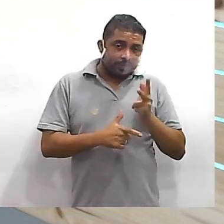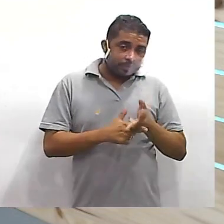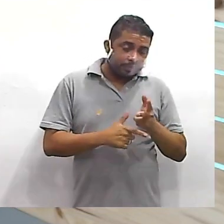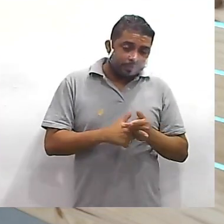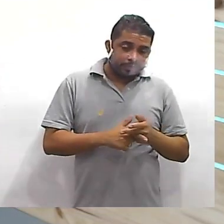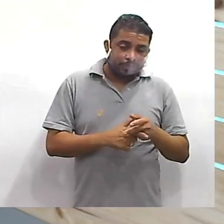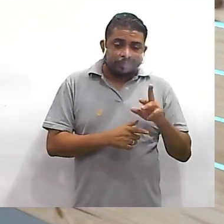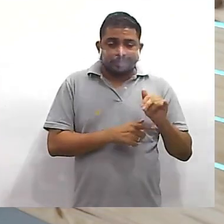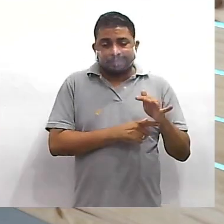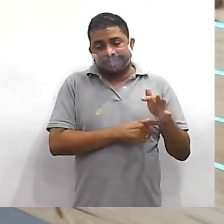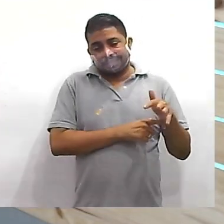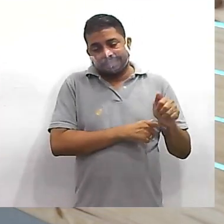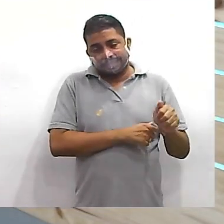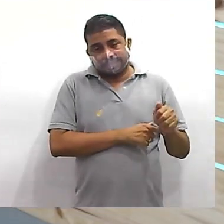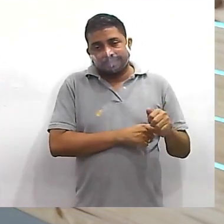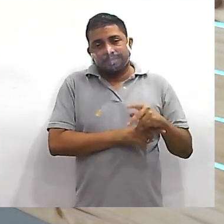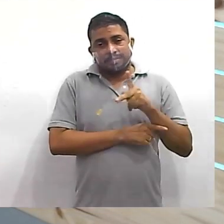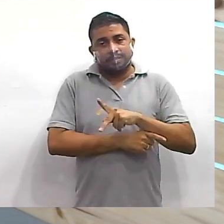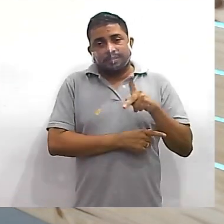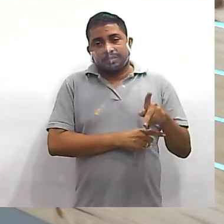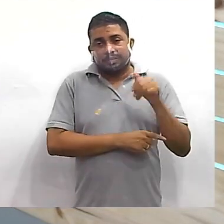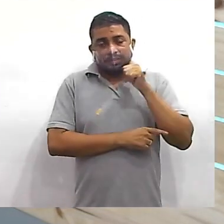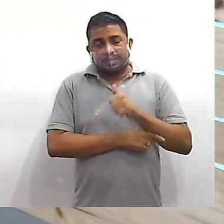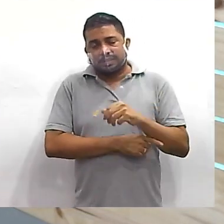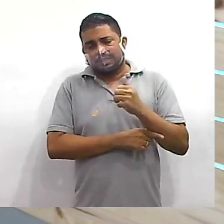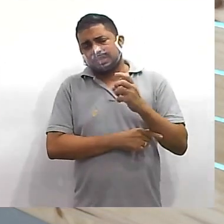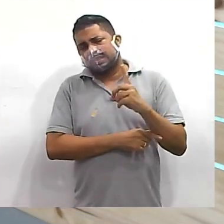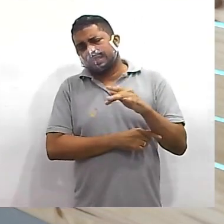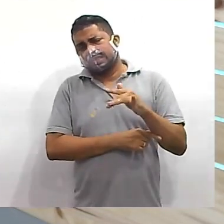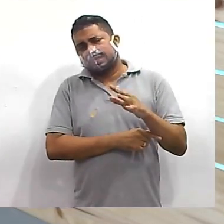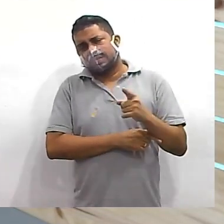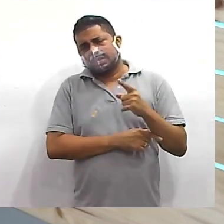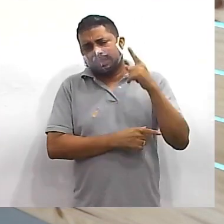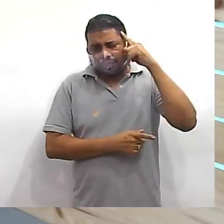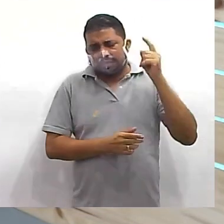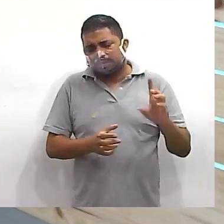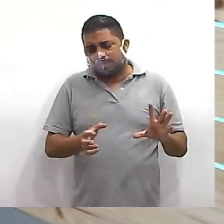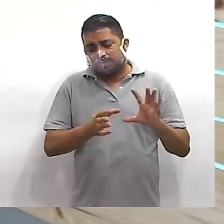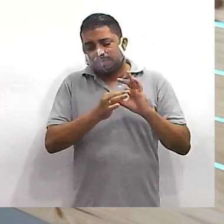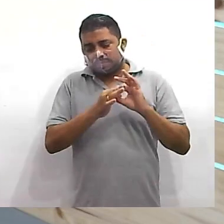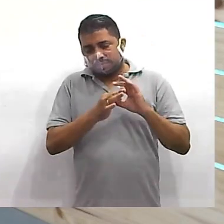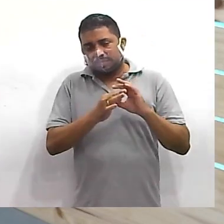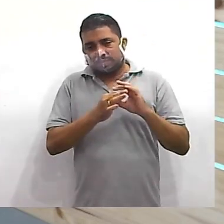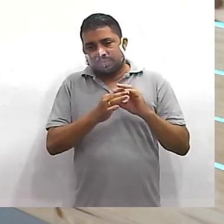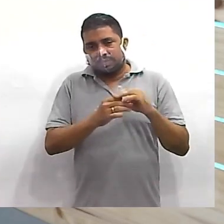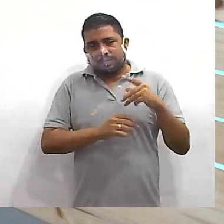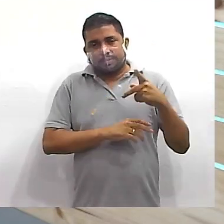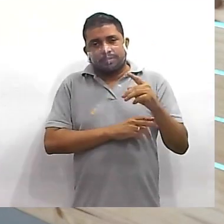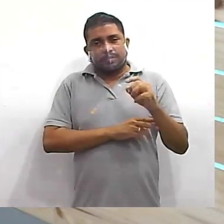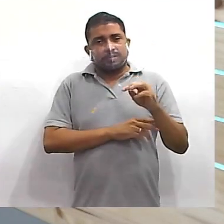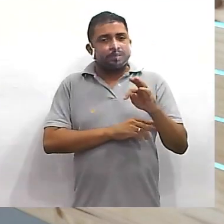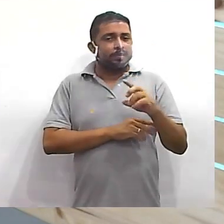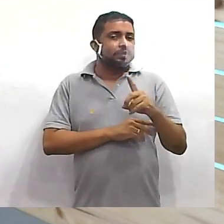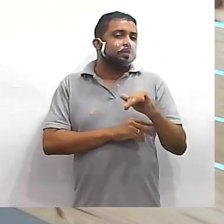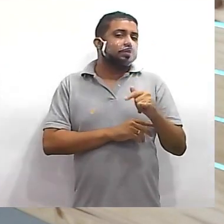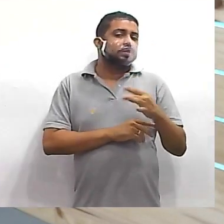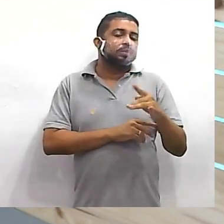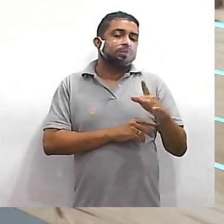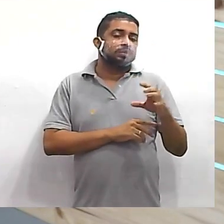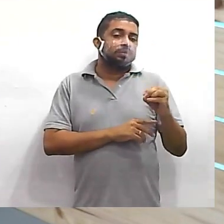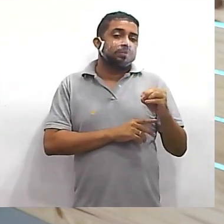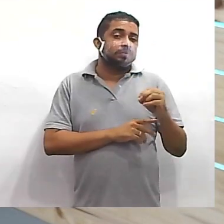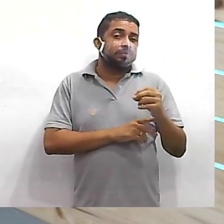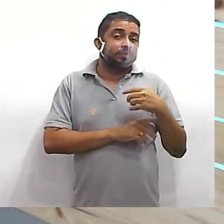com a professora Daniela, você deve estar fazendo alguma ligação sobre isso, que foi sobre a procrastinação, né, André? Sim. Às vezes a gente